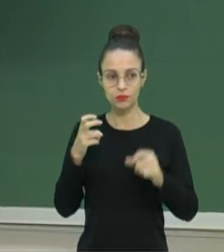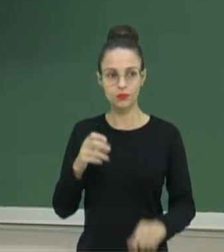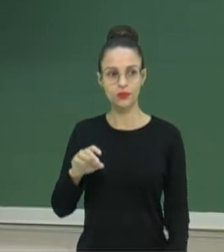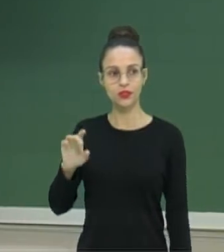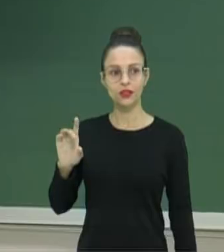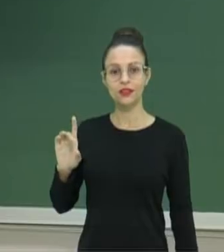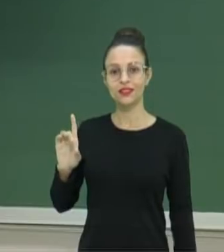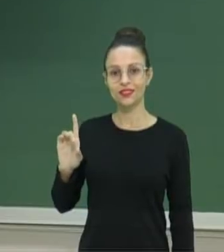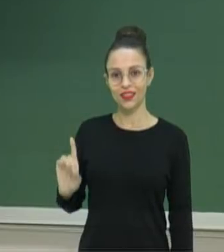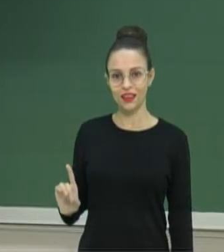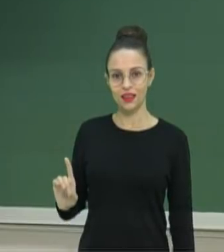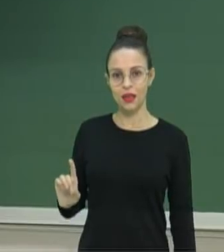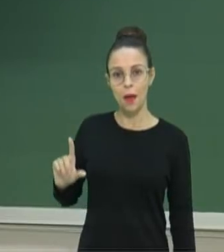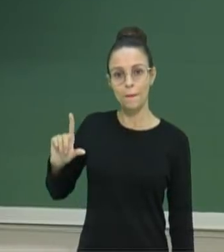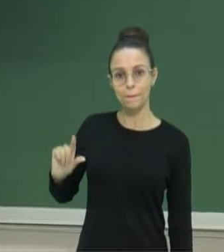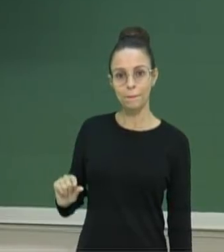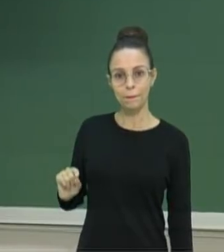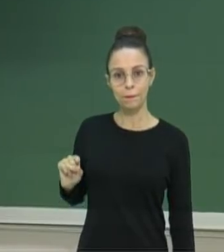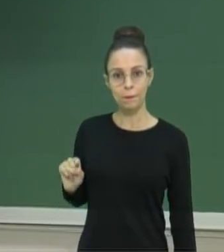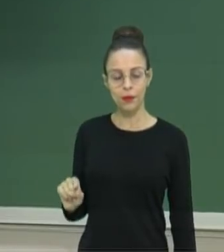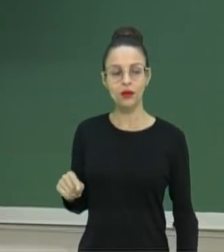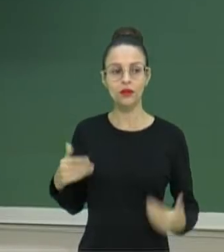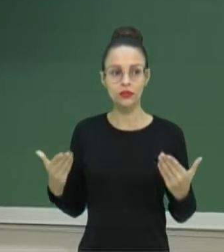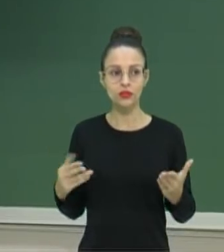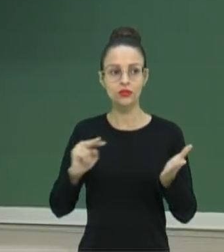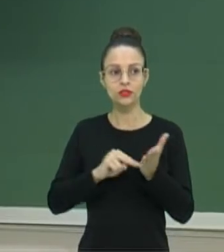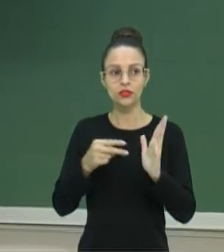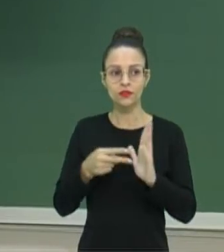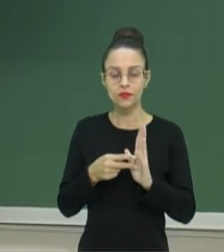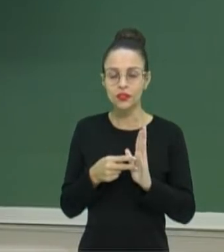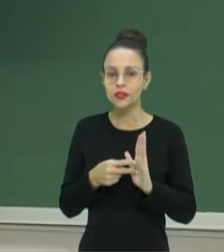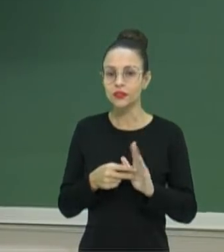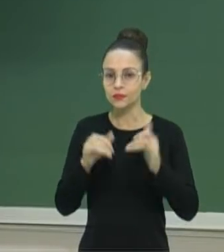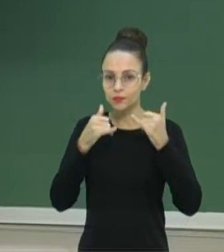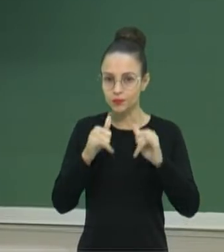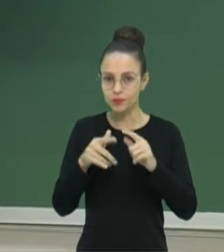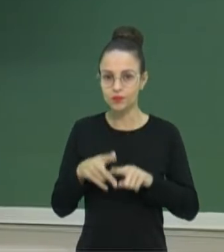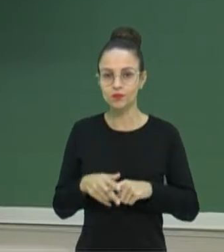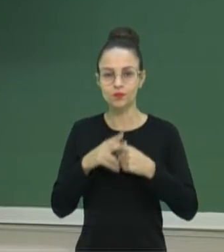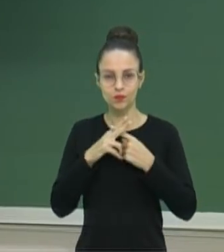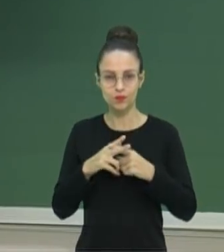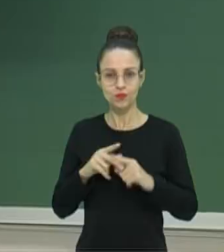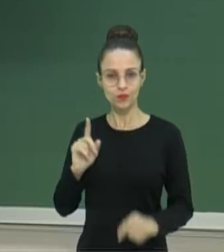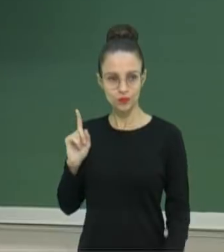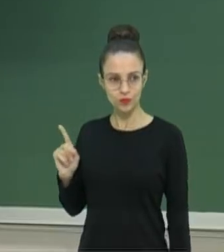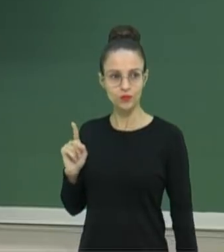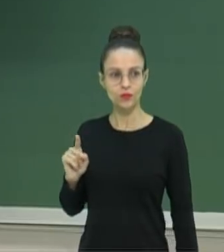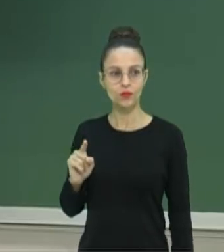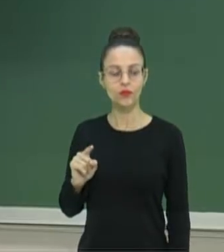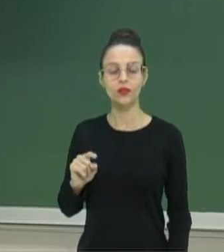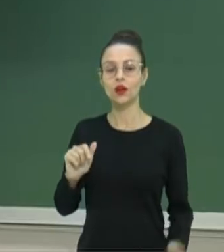D é o ponto mais baixo. Então, quer dizer que toda a energia do mecânica aqui, certo? Ela está sendo convertida